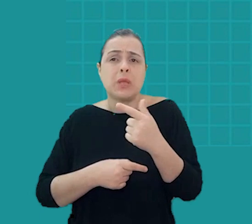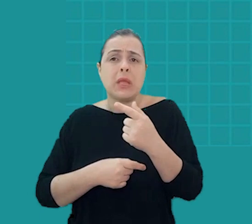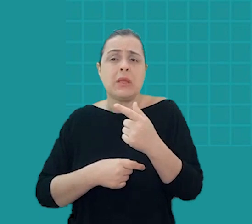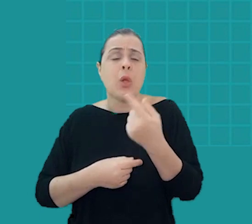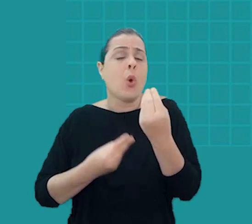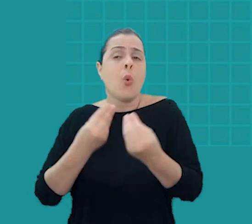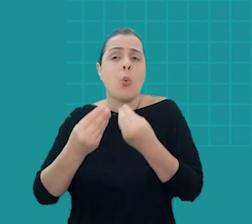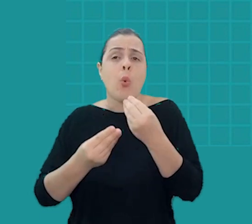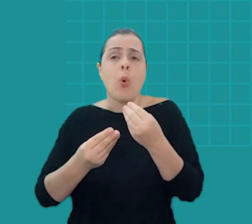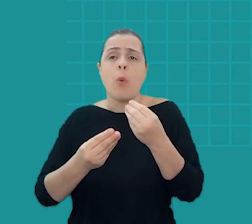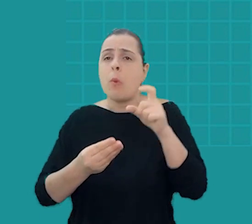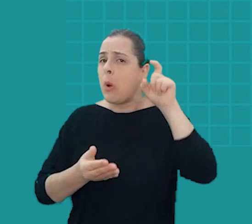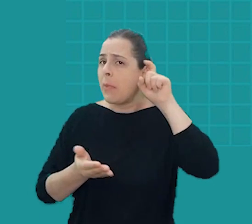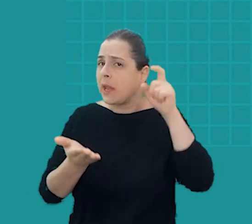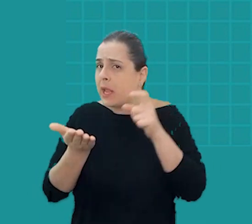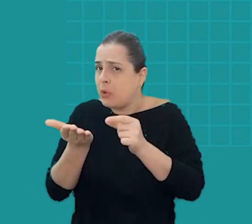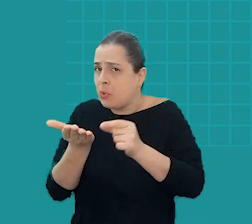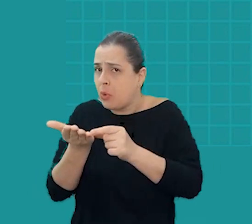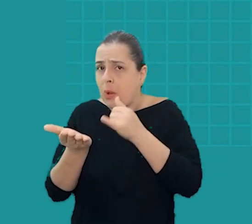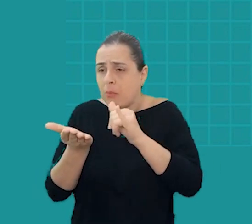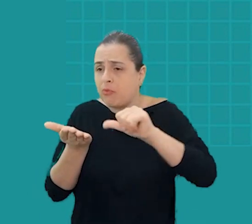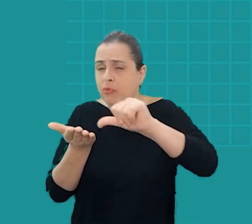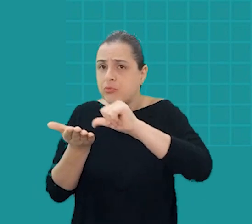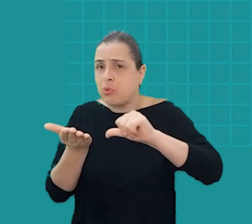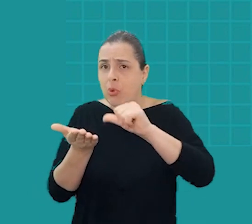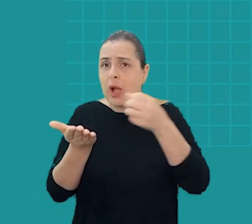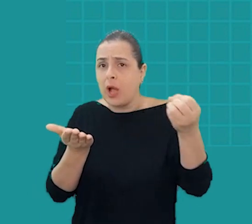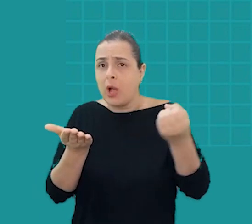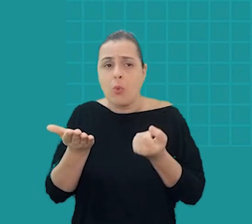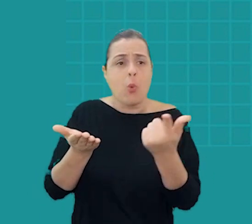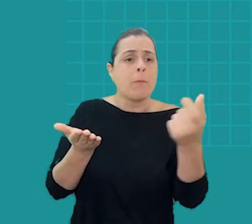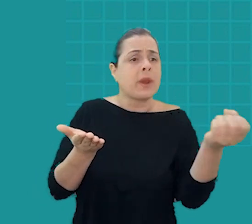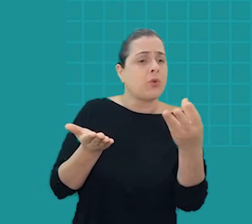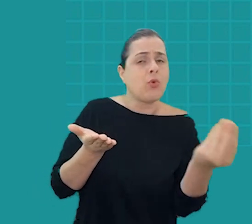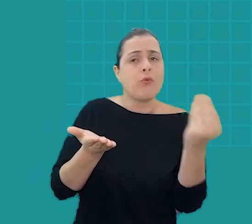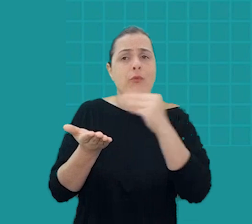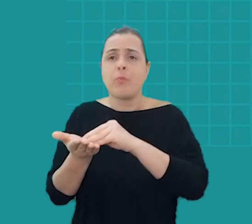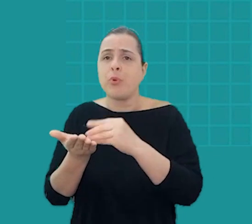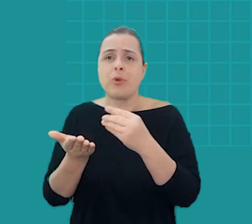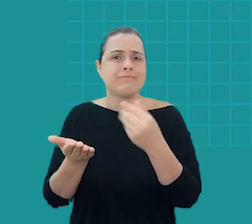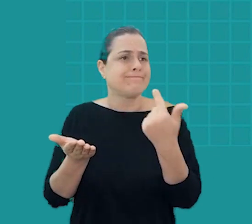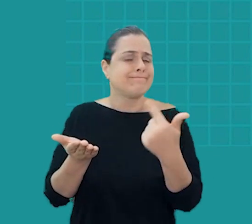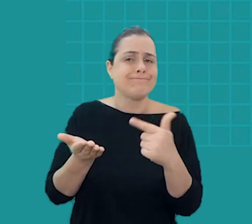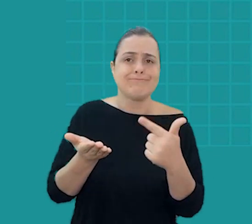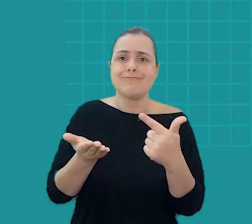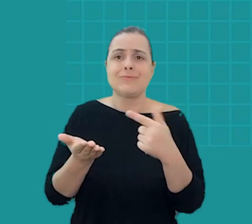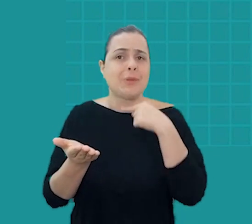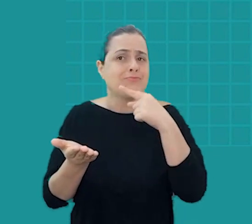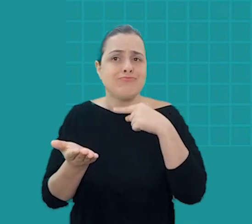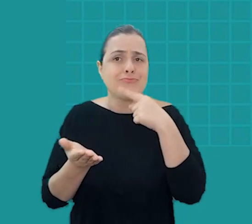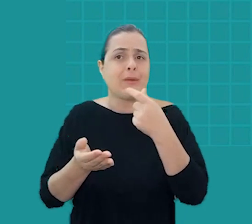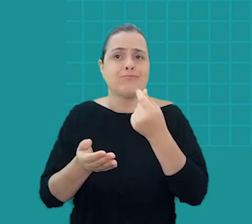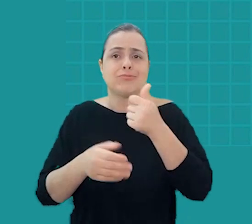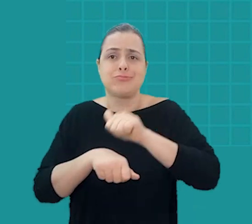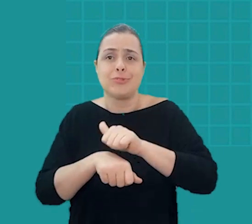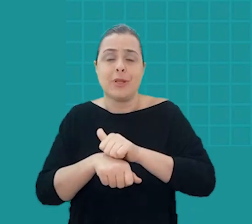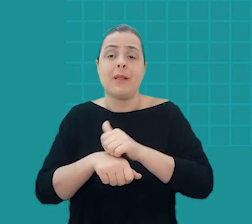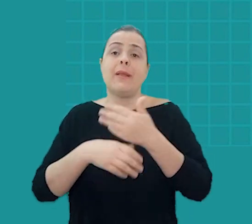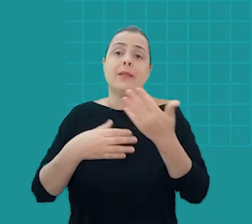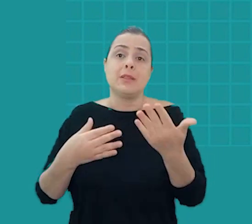aí começa a reduzir, tá? Fica na dependência. Então, imagina só colocar o aparelho quando alguém quiser